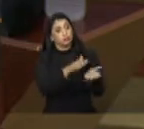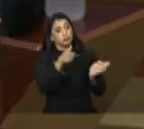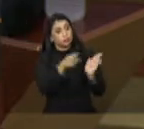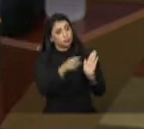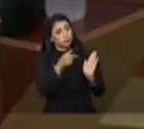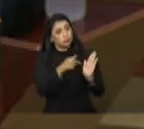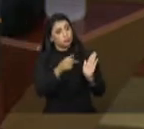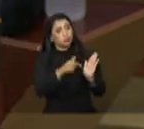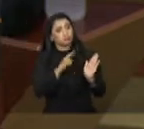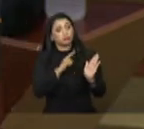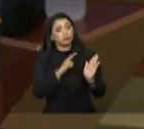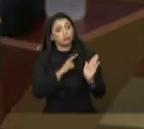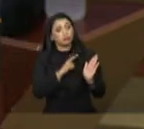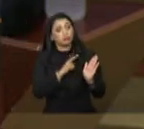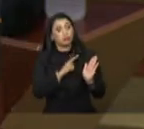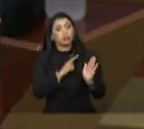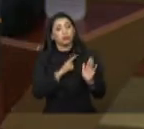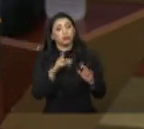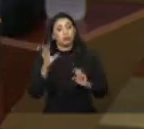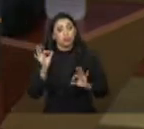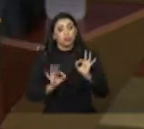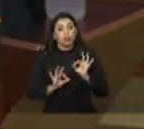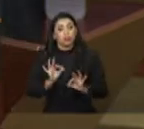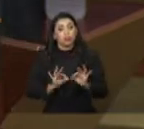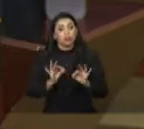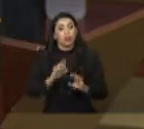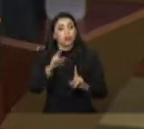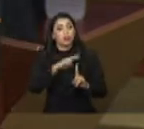partir da perspectiva